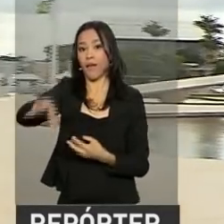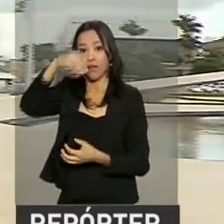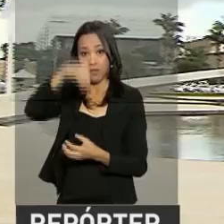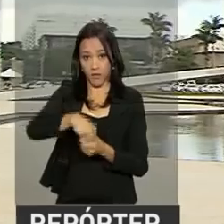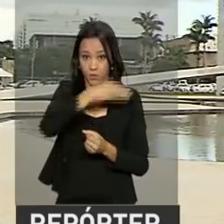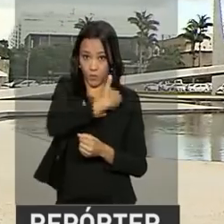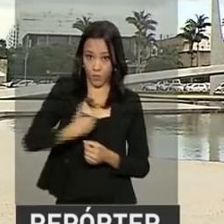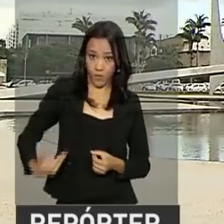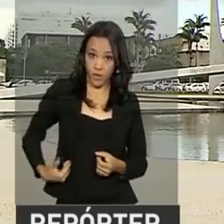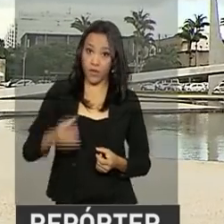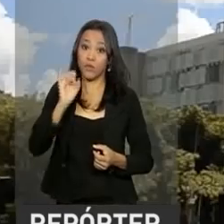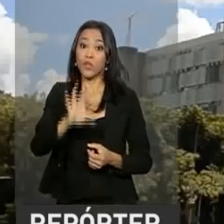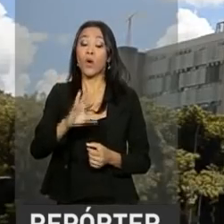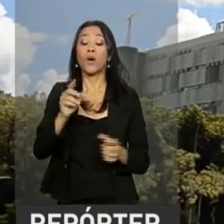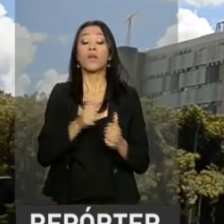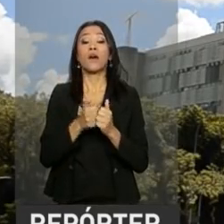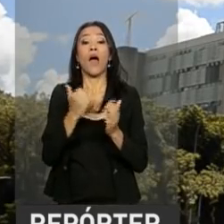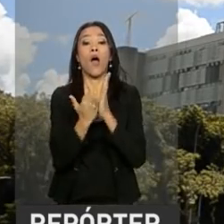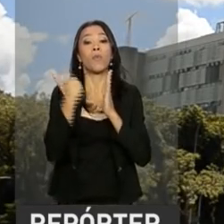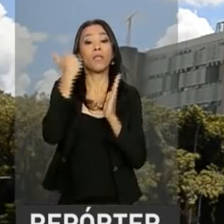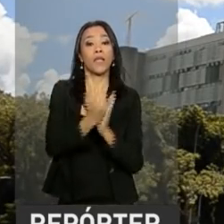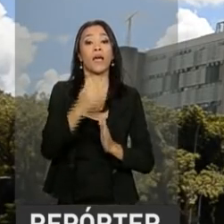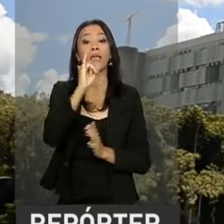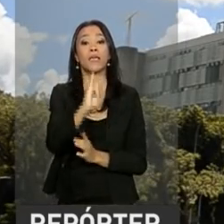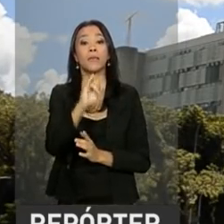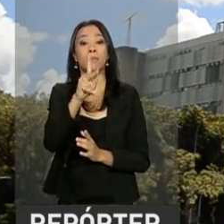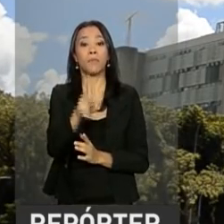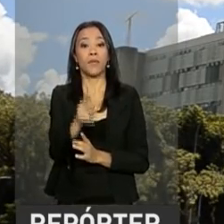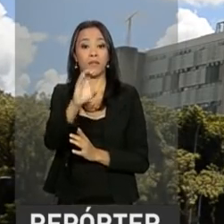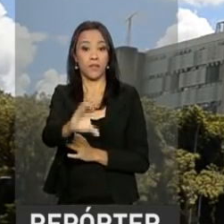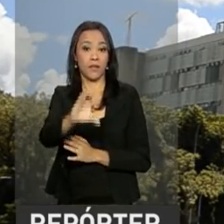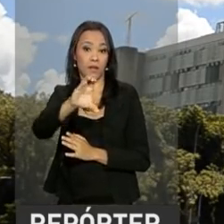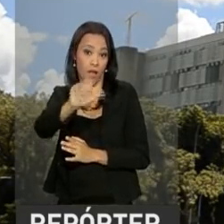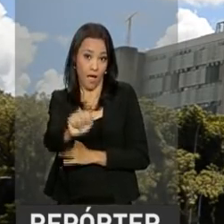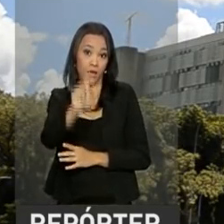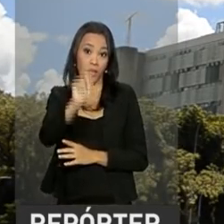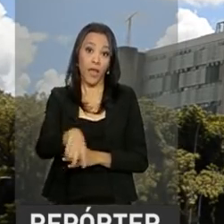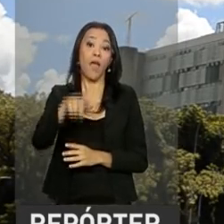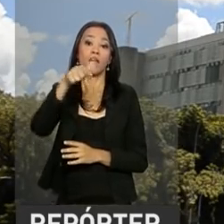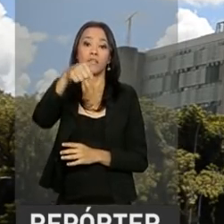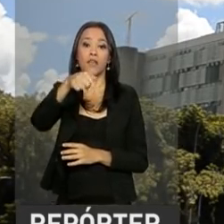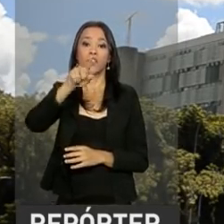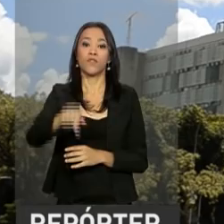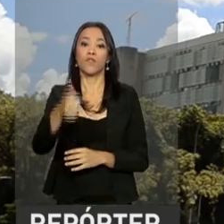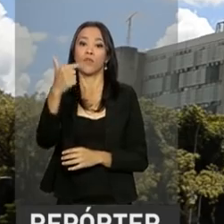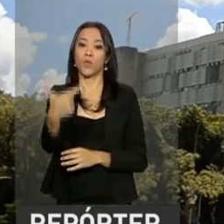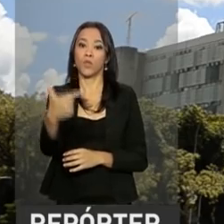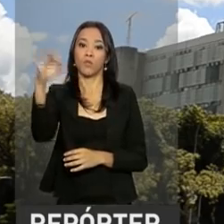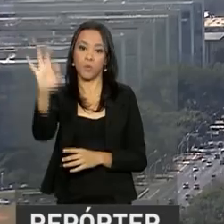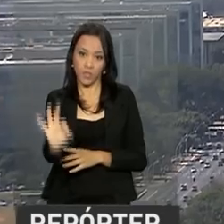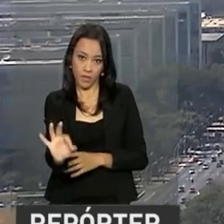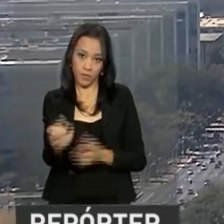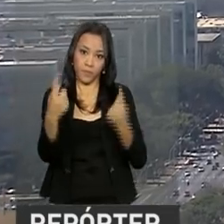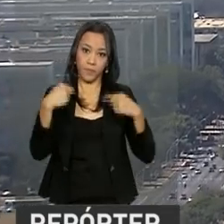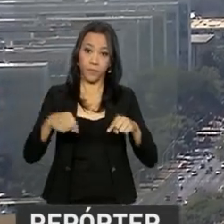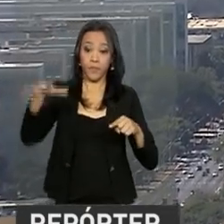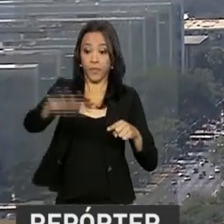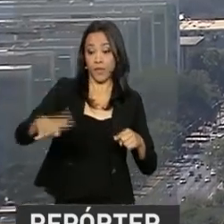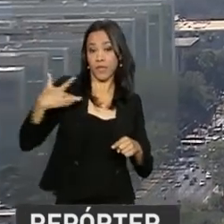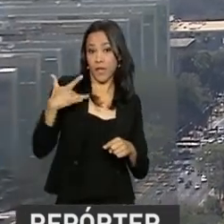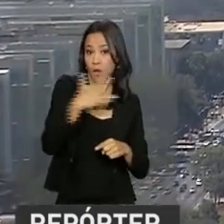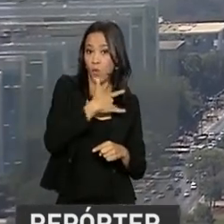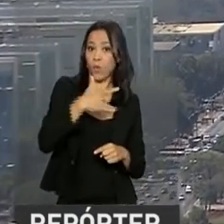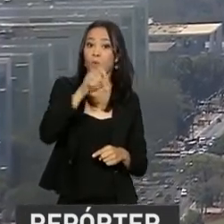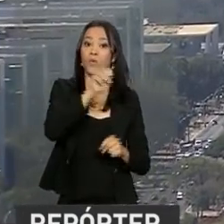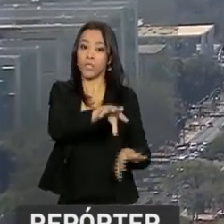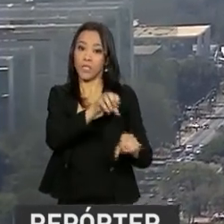os gastos pelo IPCA previsto para 2016, que é de 7,2%. Educação e saúde